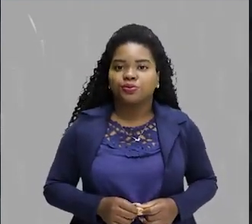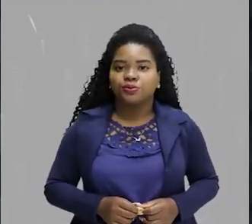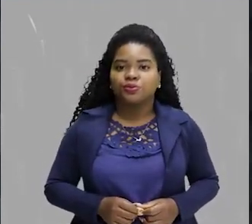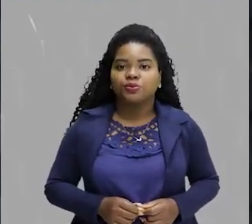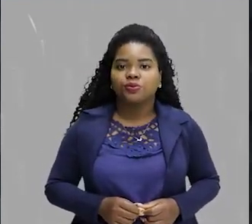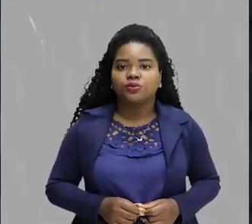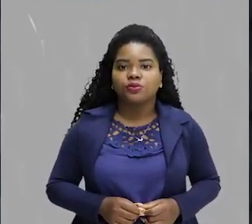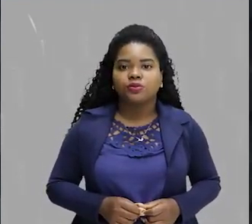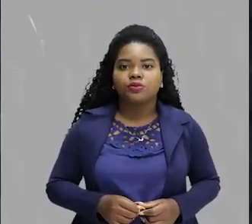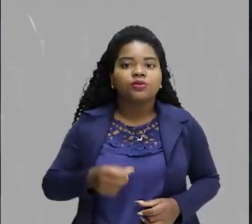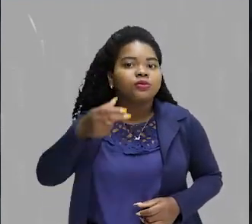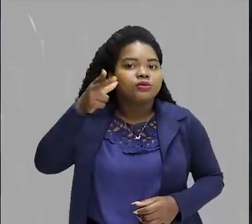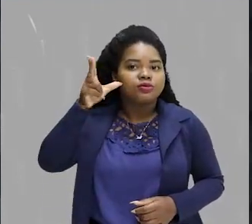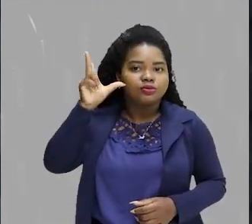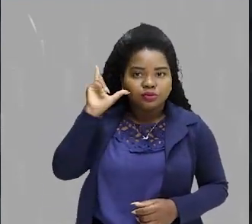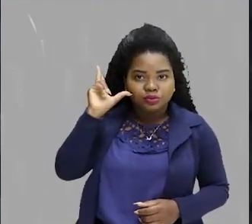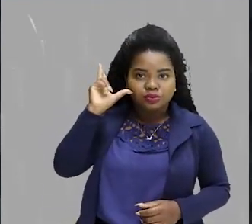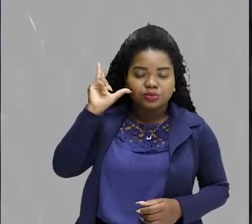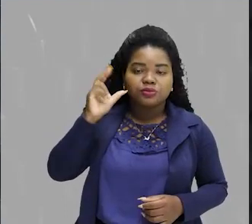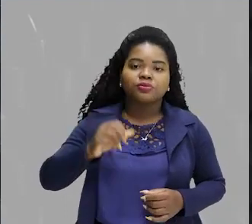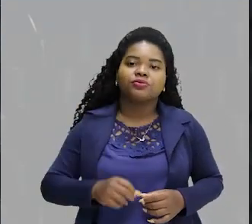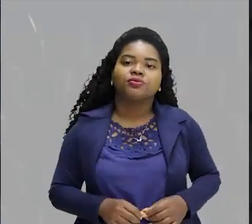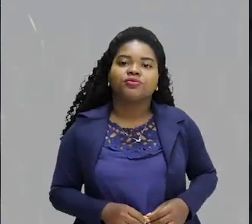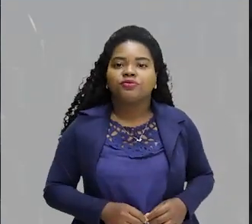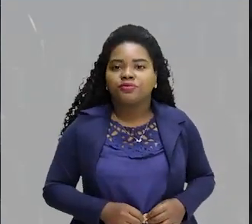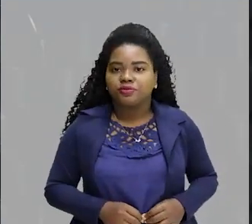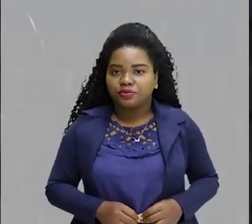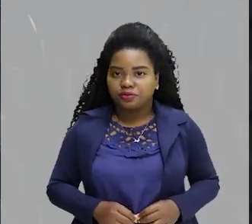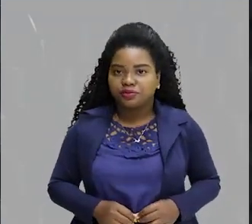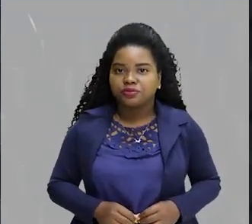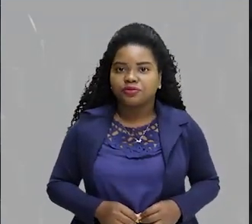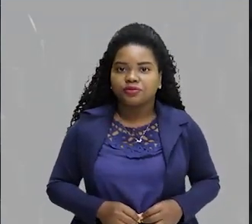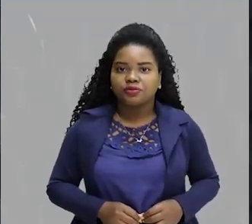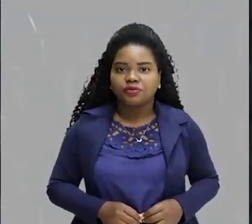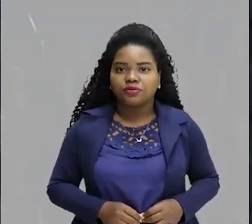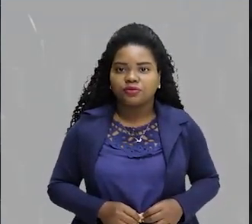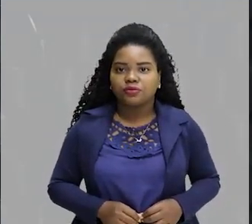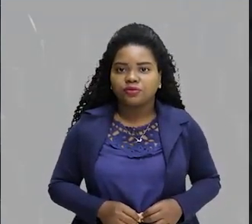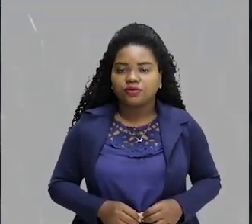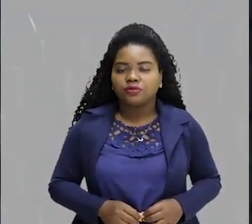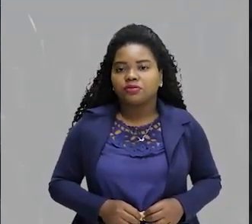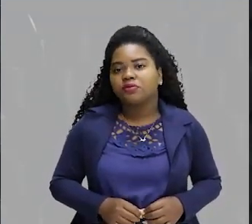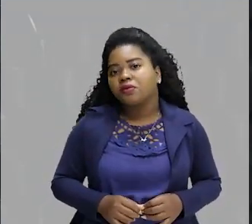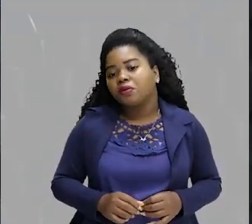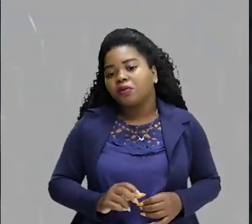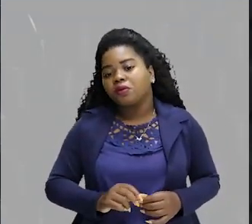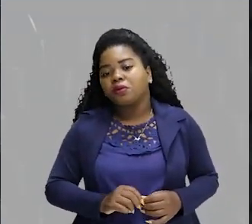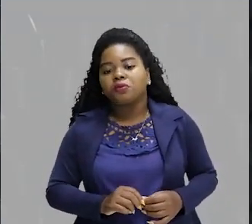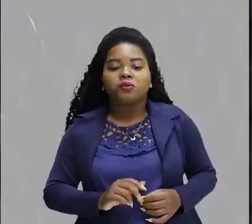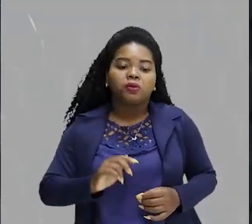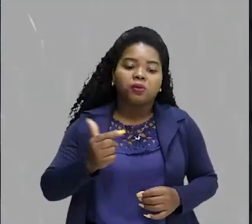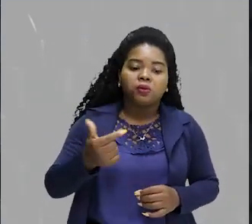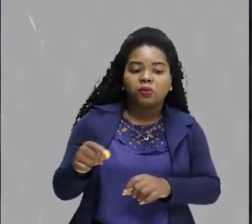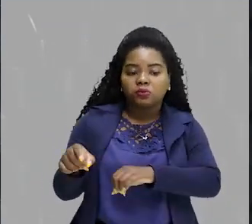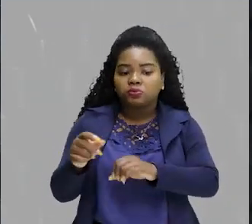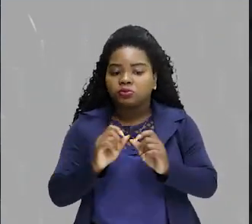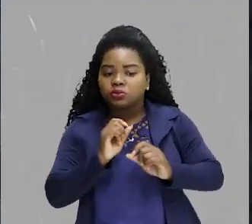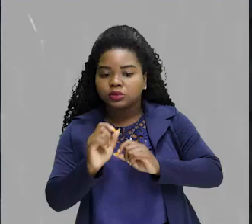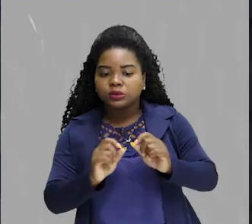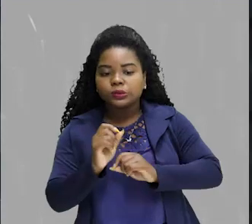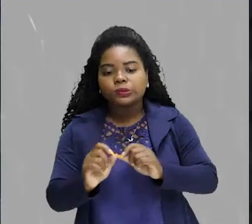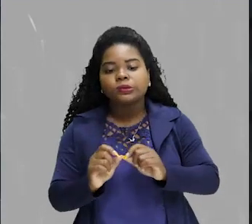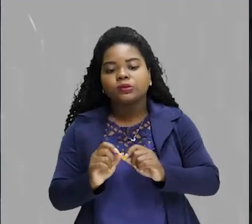o dia antes de ontem ou anteontem, last night ou qualquer outra demarcação de tempo